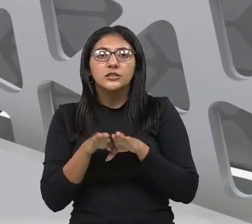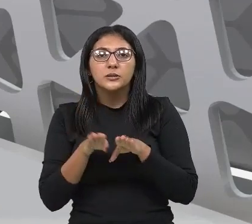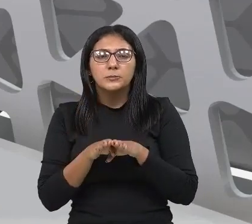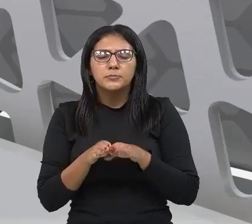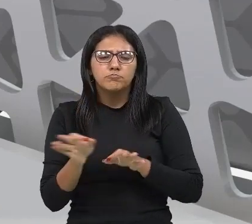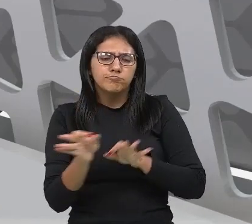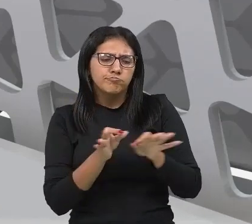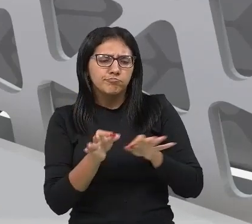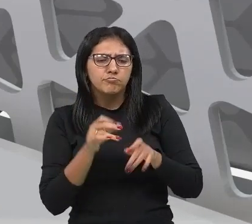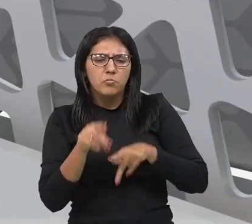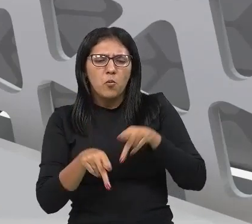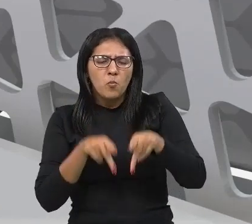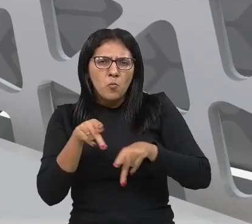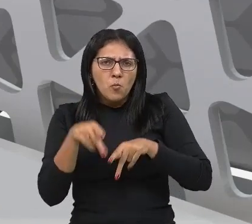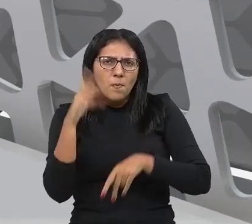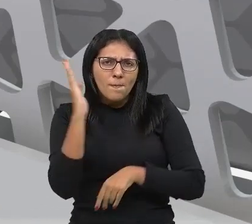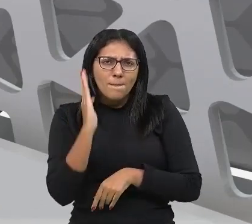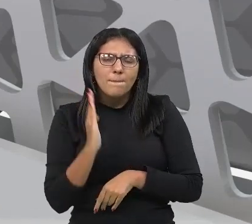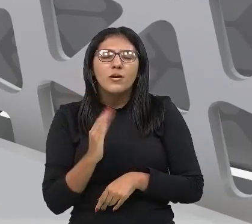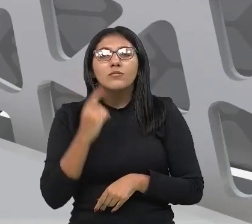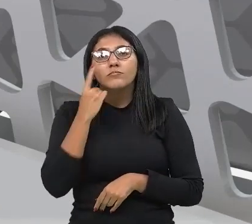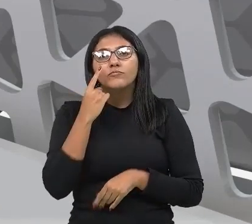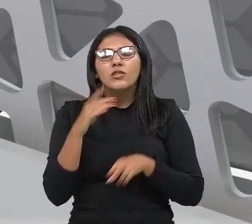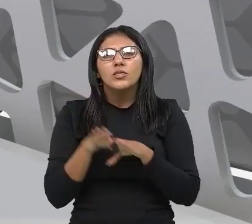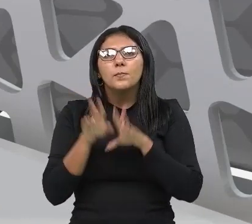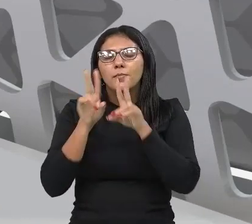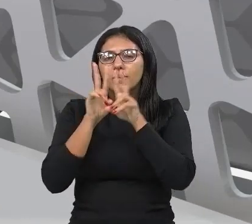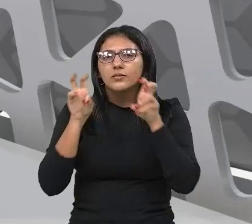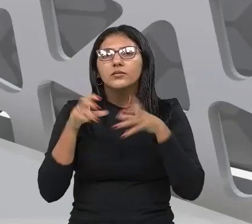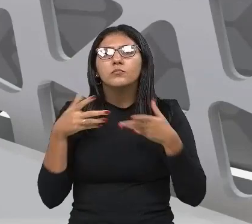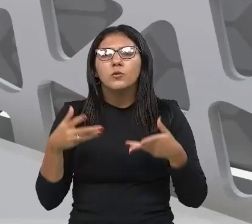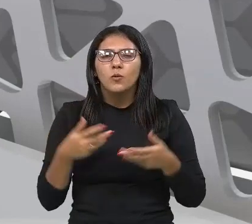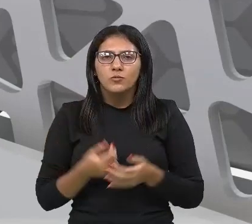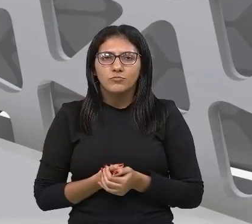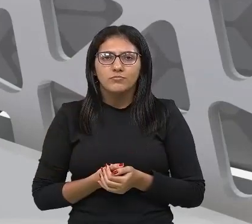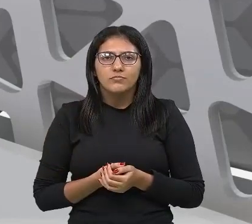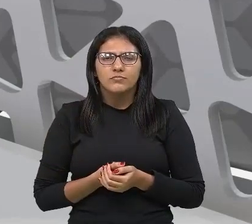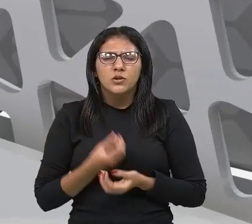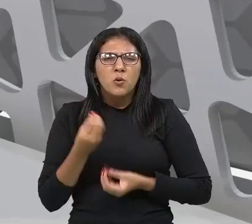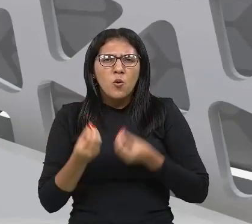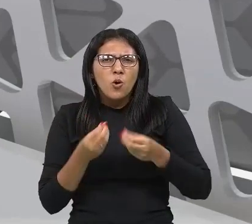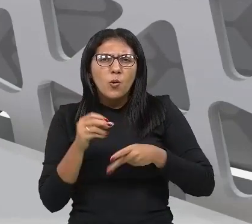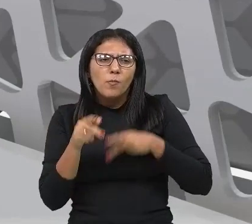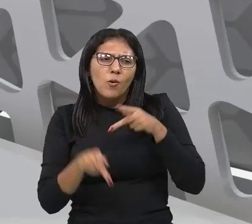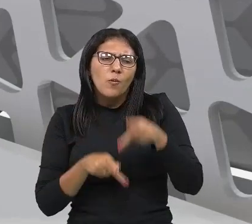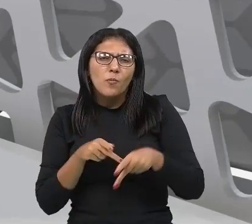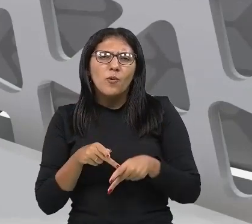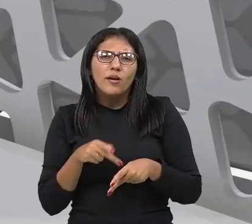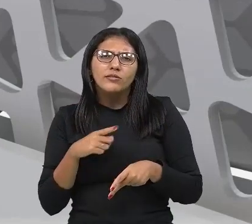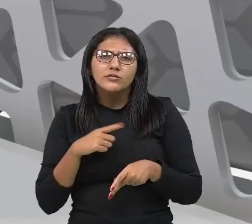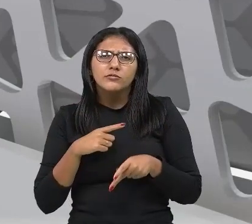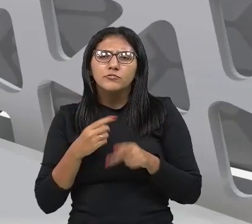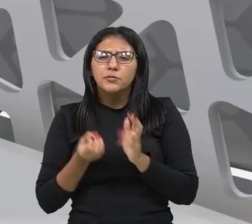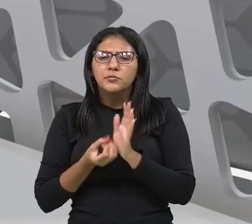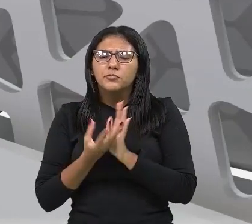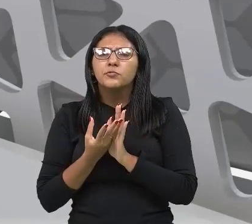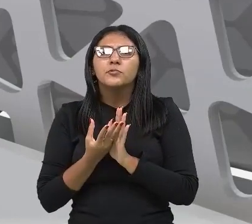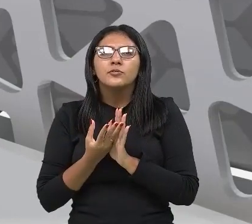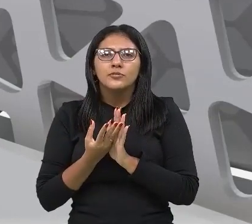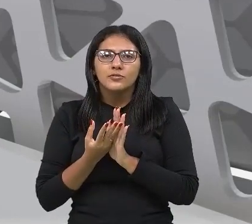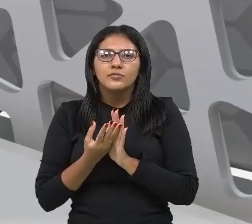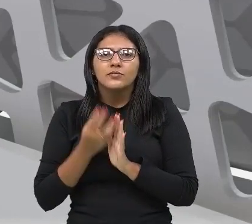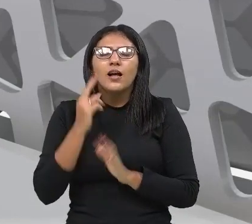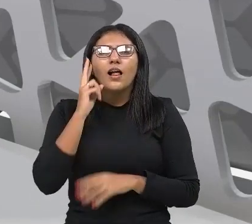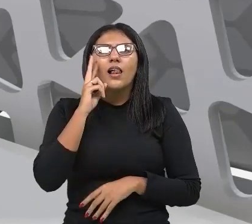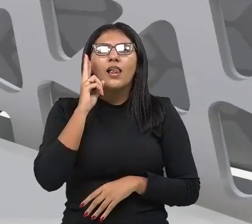população brasileira, também vamos ver um pouquinho aí sobre como que a população brasileira foi formada, né? Porque a gente sabe que